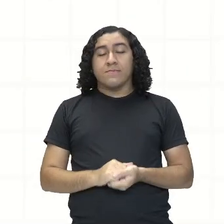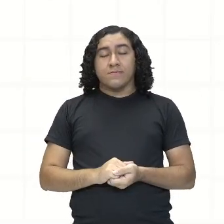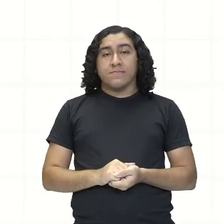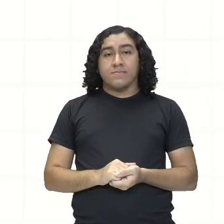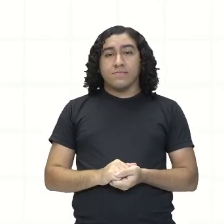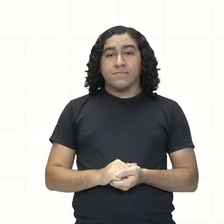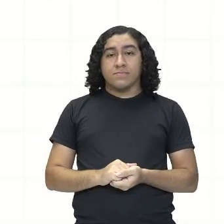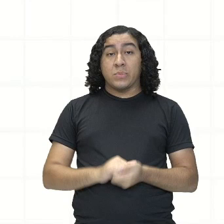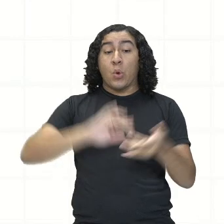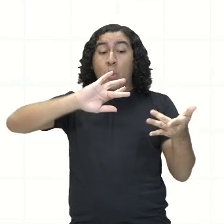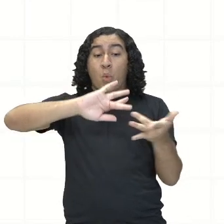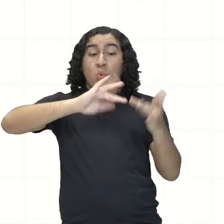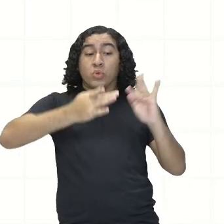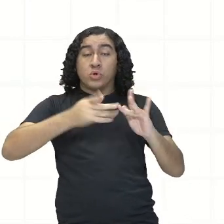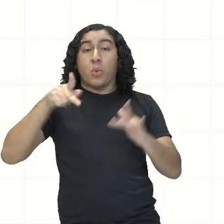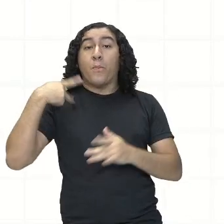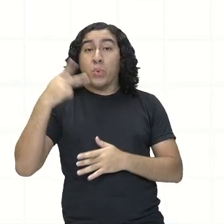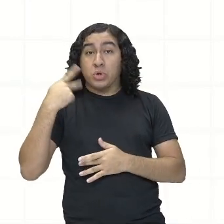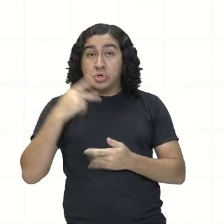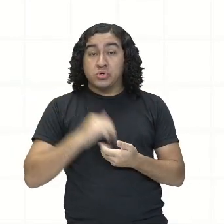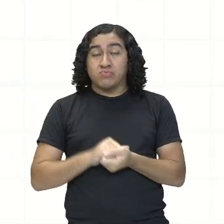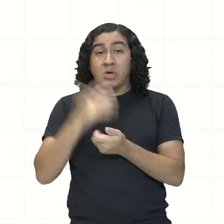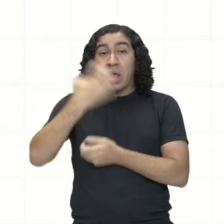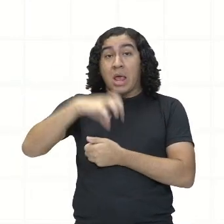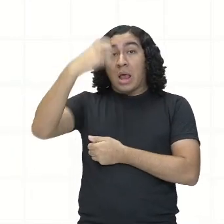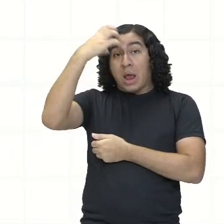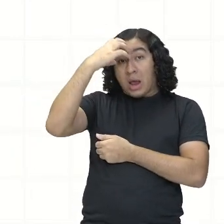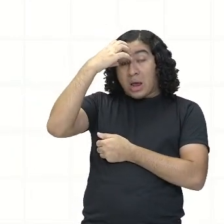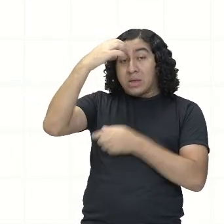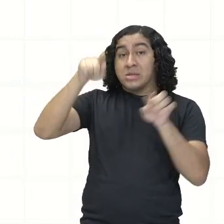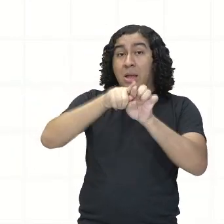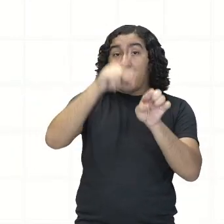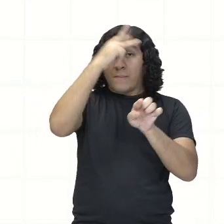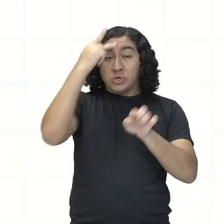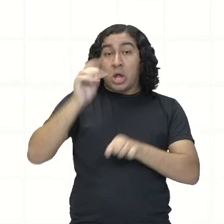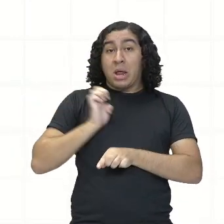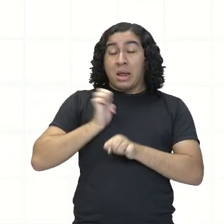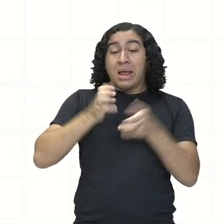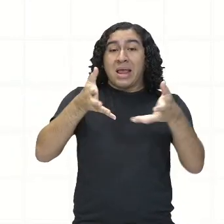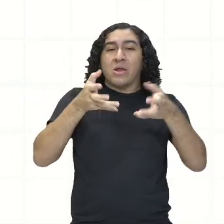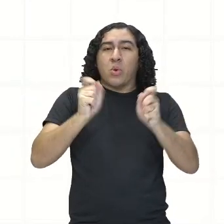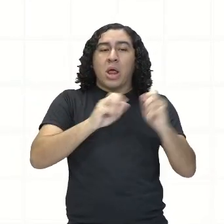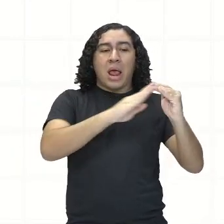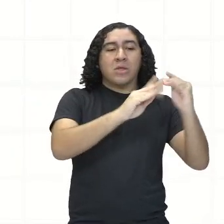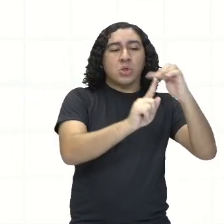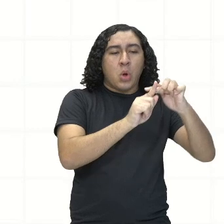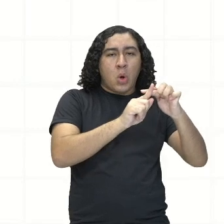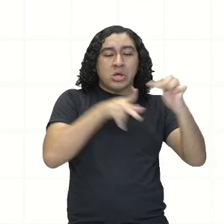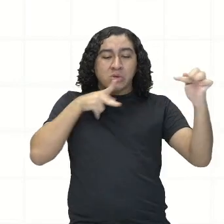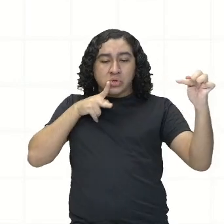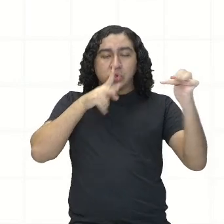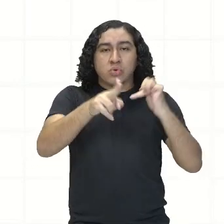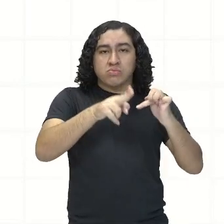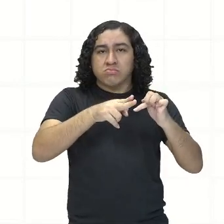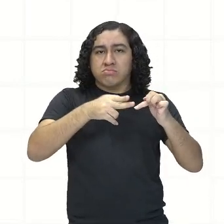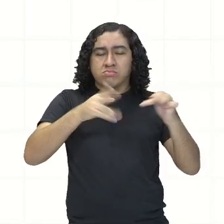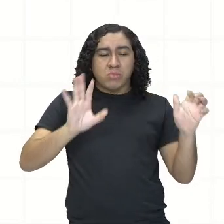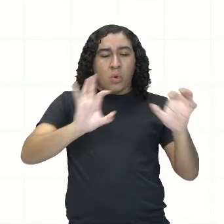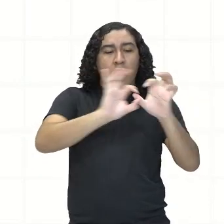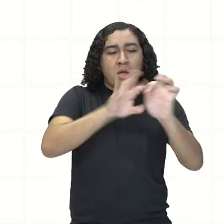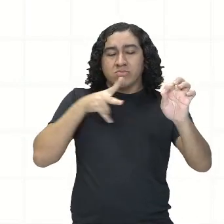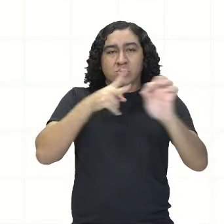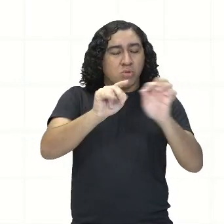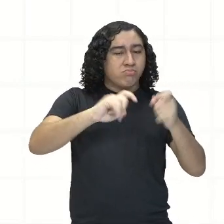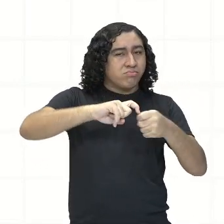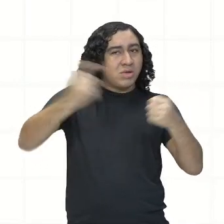política, reis e nobres queriam romper o poder com a Igreja Católica. Mas por que eles queriam romper o poder com a Igreja?